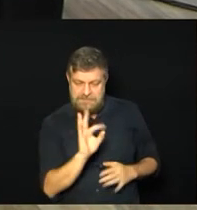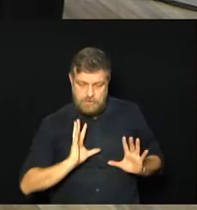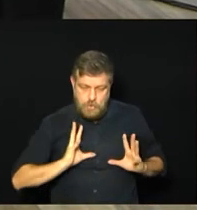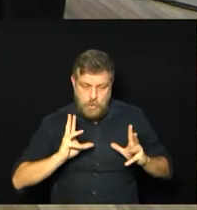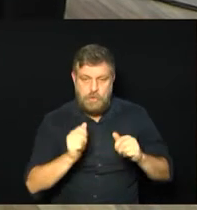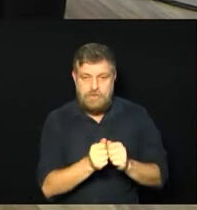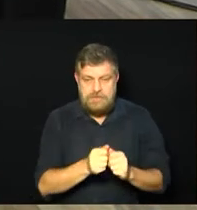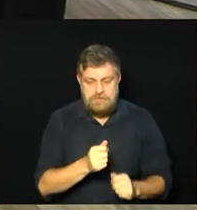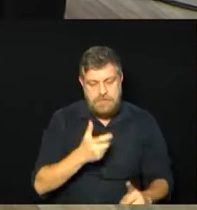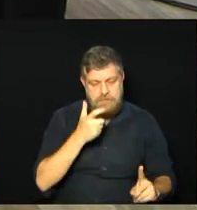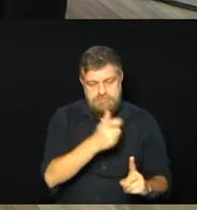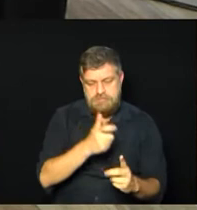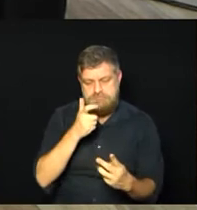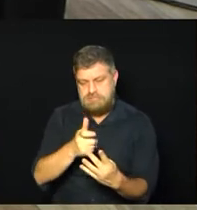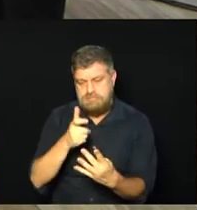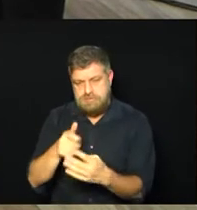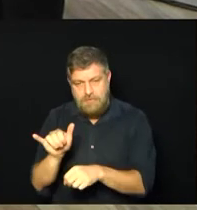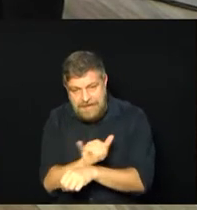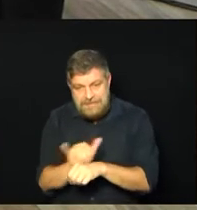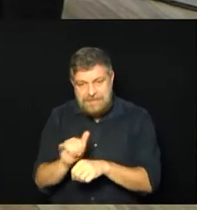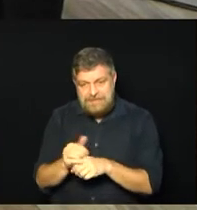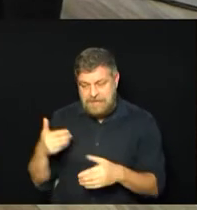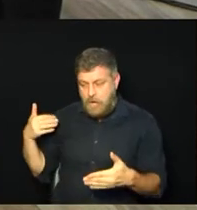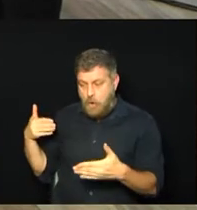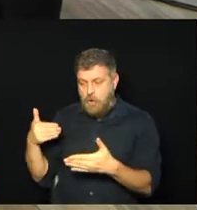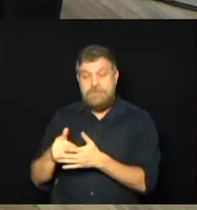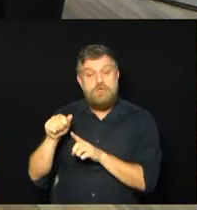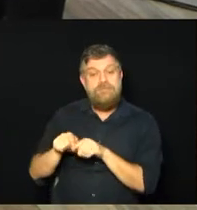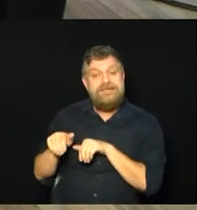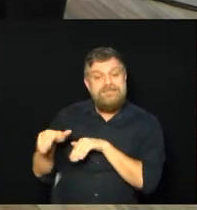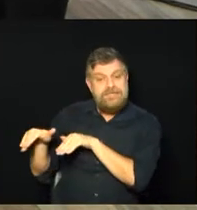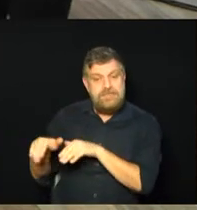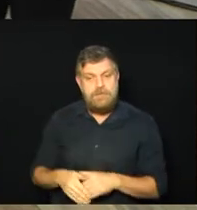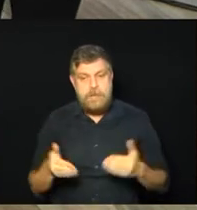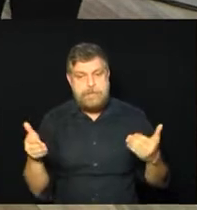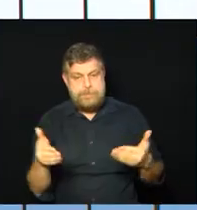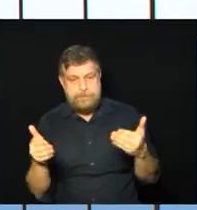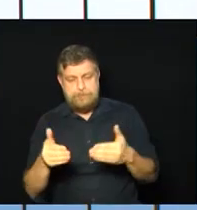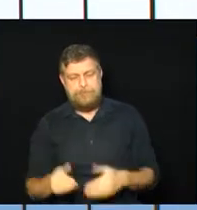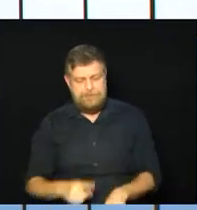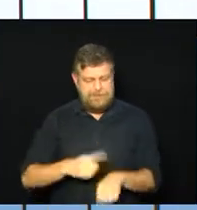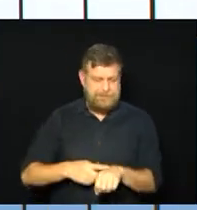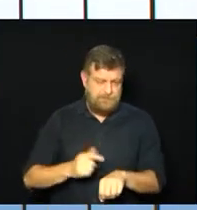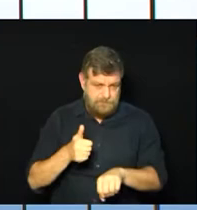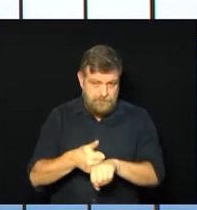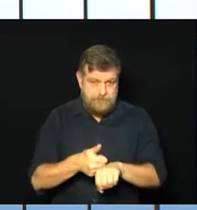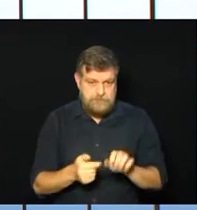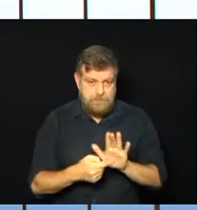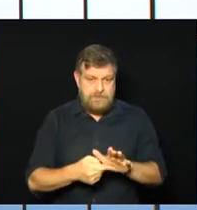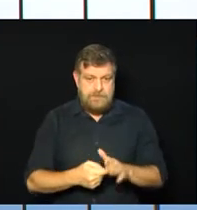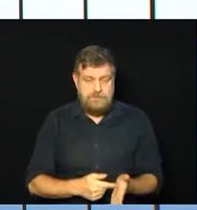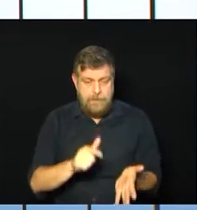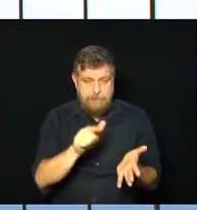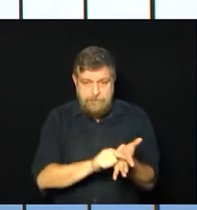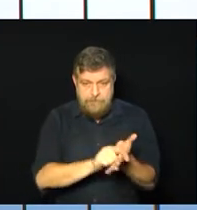de doses quando essa estratégia começou lá em setembro. E agora há pouco a gente falou da questão do certificado. Alguns